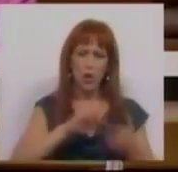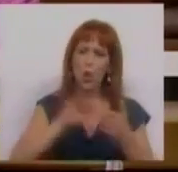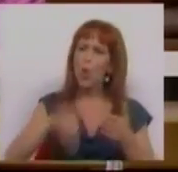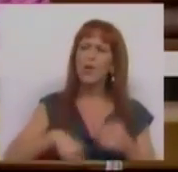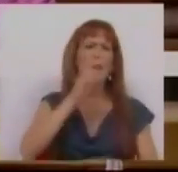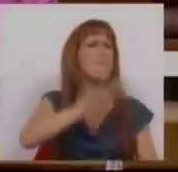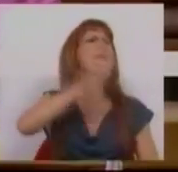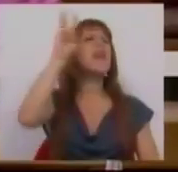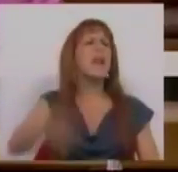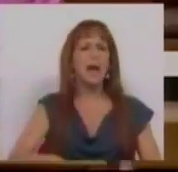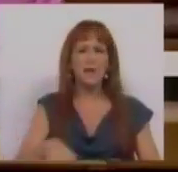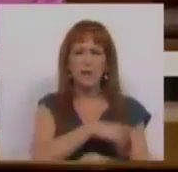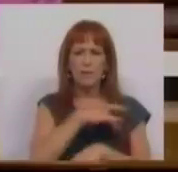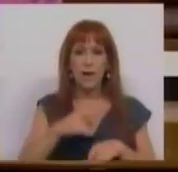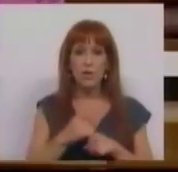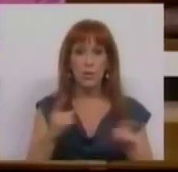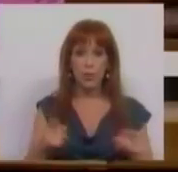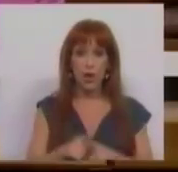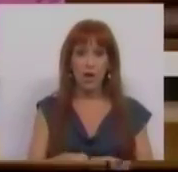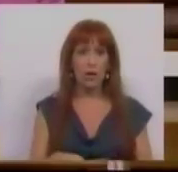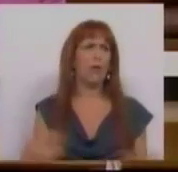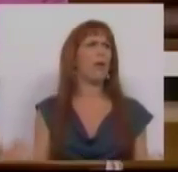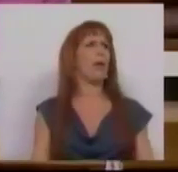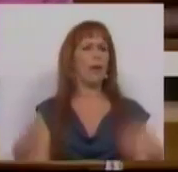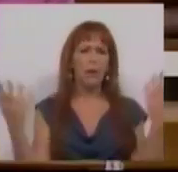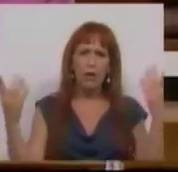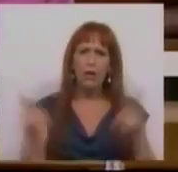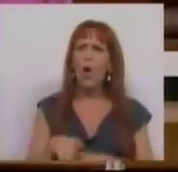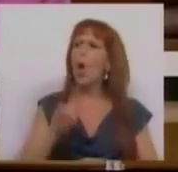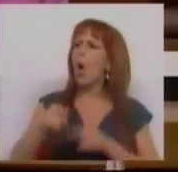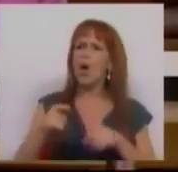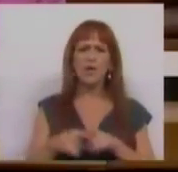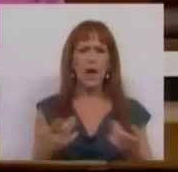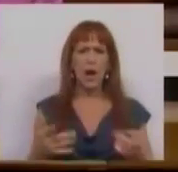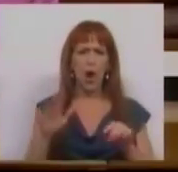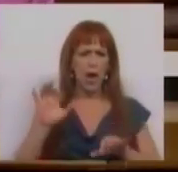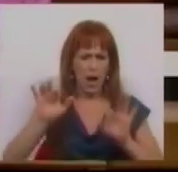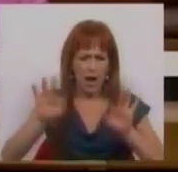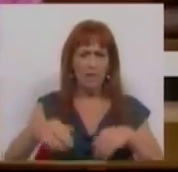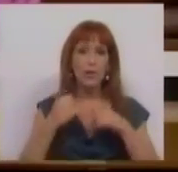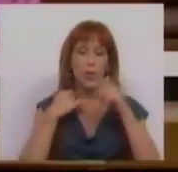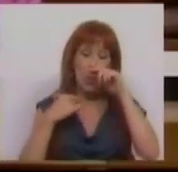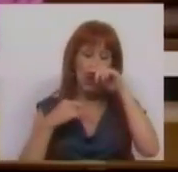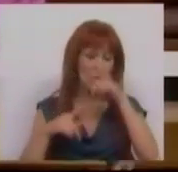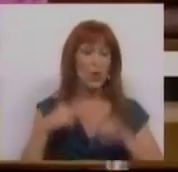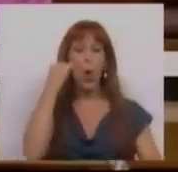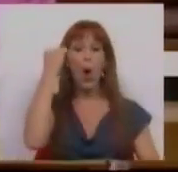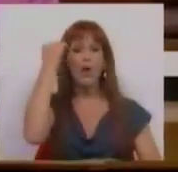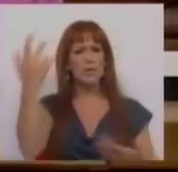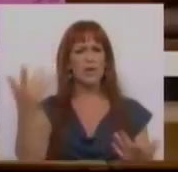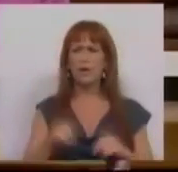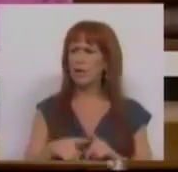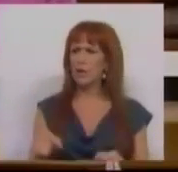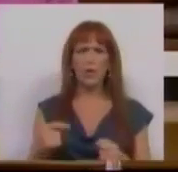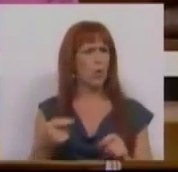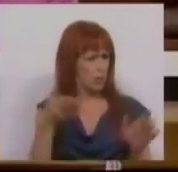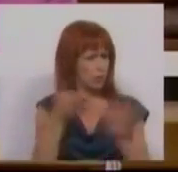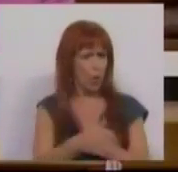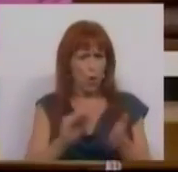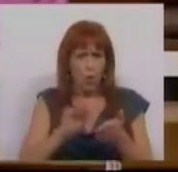contrataram milhares de médicos, pois era só o que faltava que aqueles que acabaram o curso ou a especialidade não